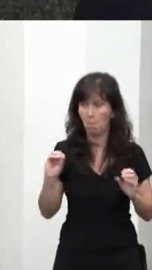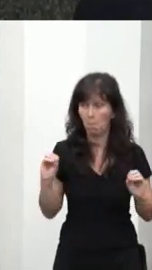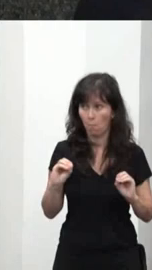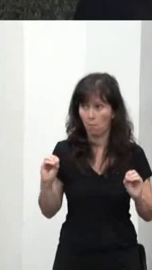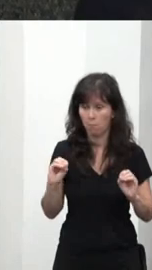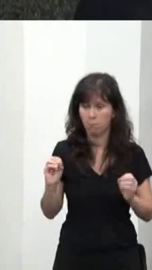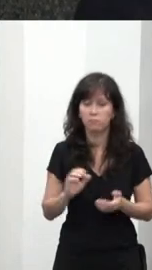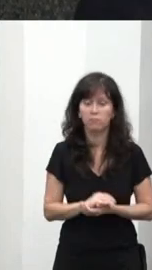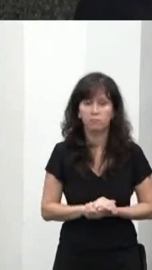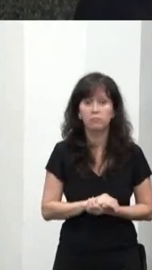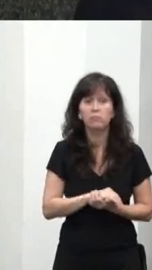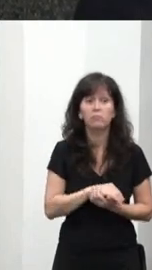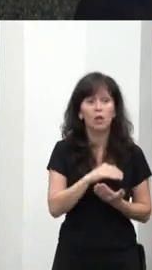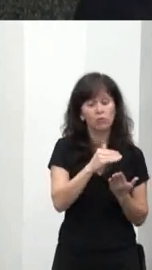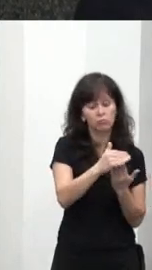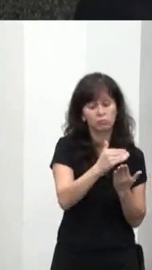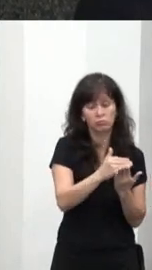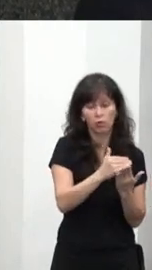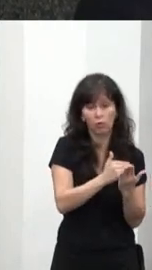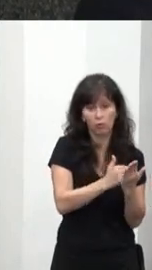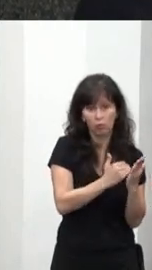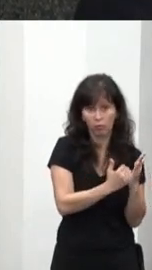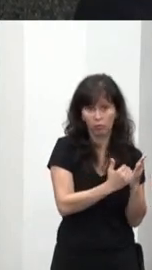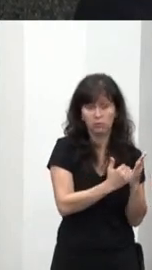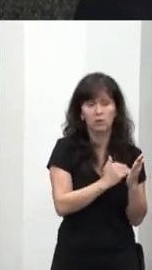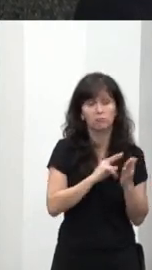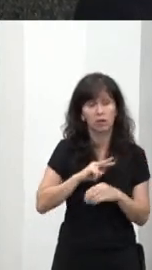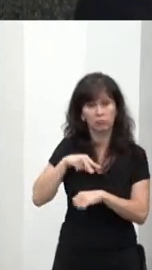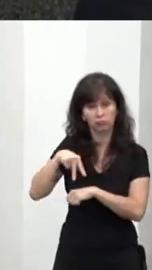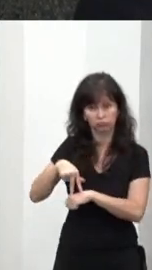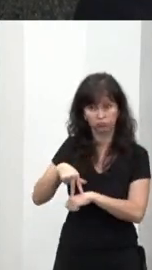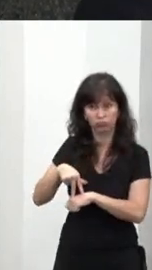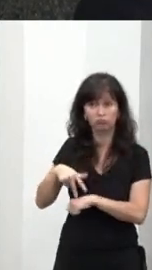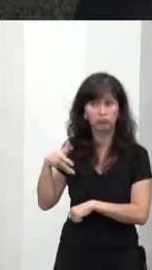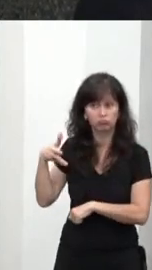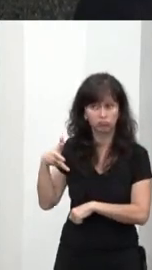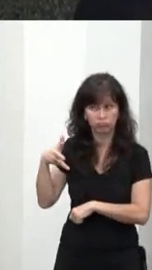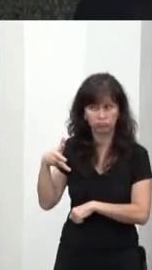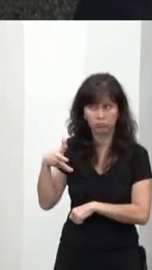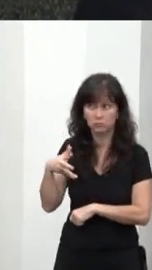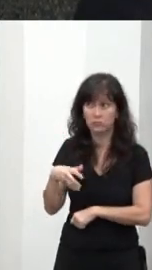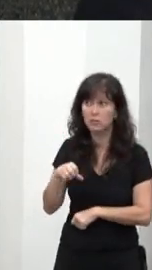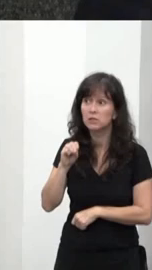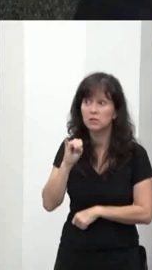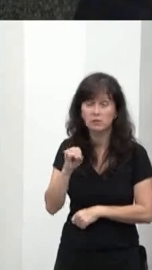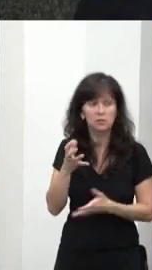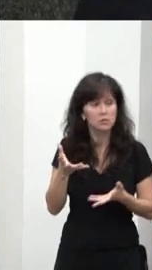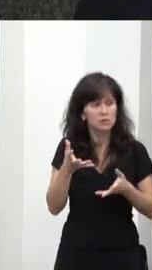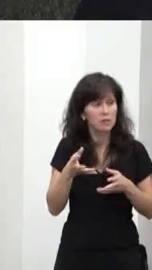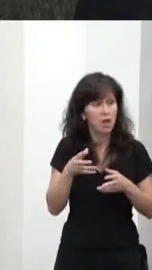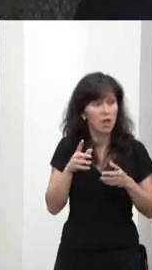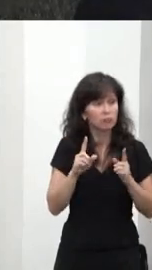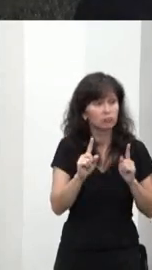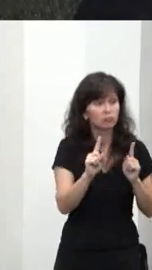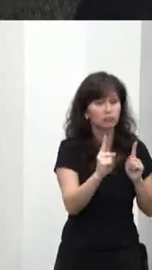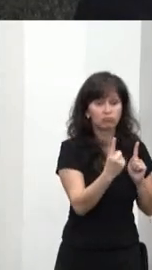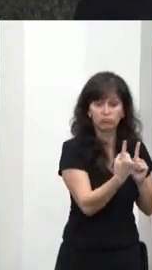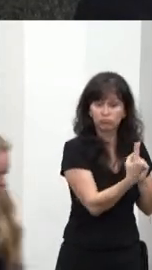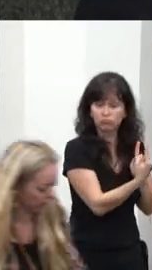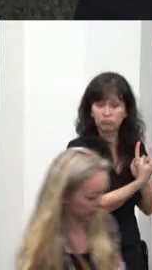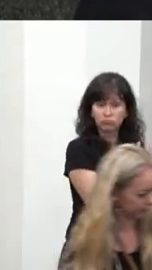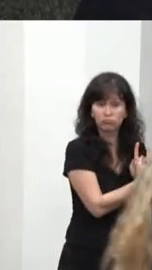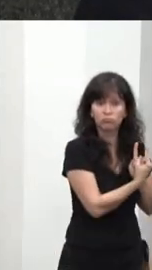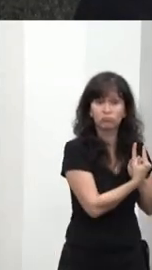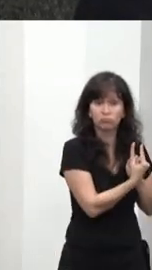pela ordem inclusive para vir falar aqui à frente então quem quiser já vir se aproximando na fala